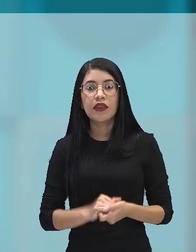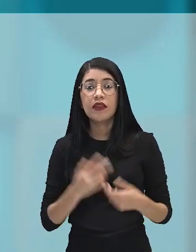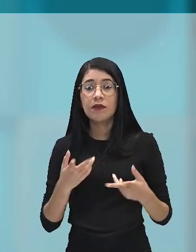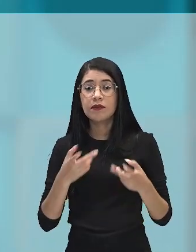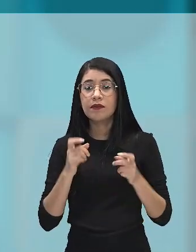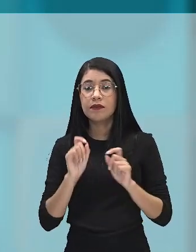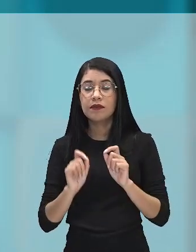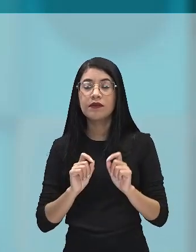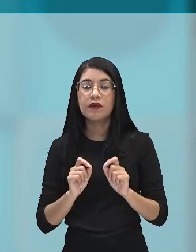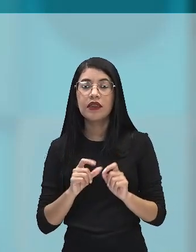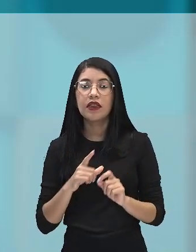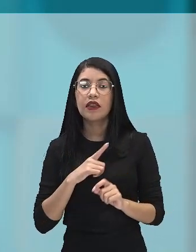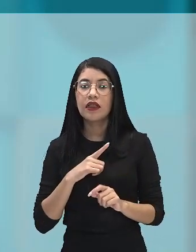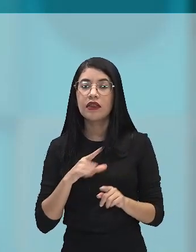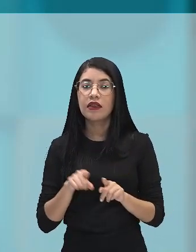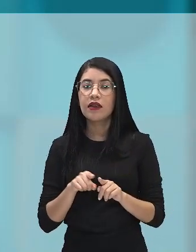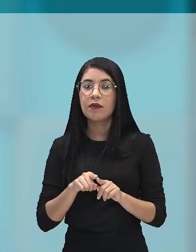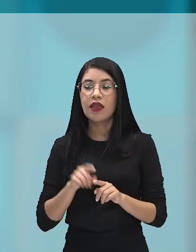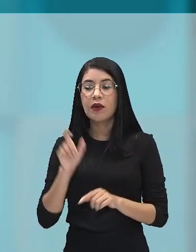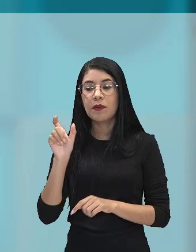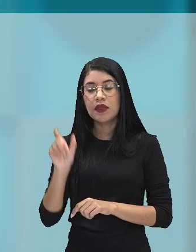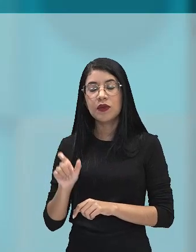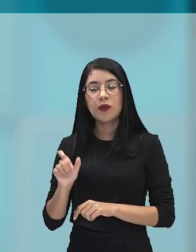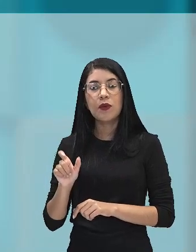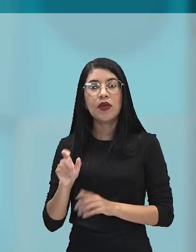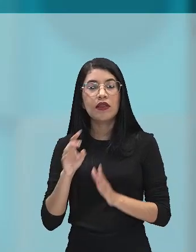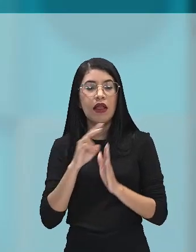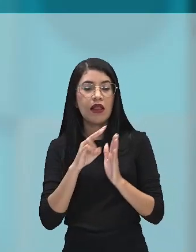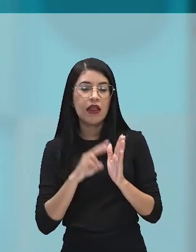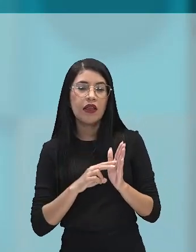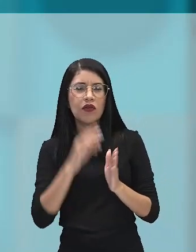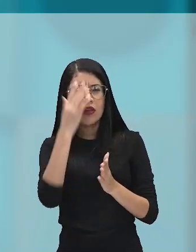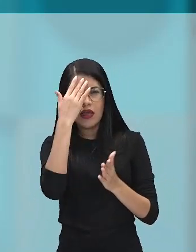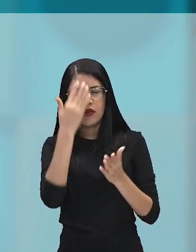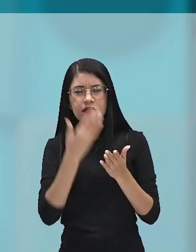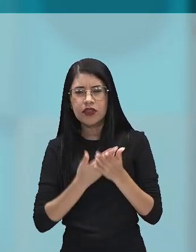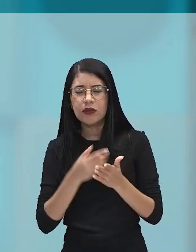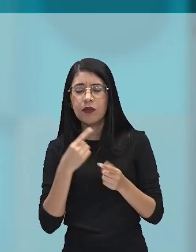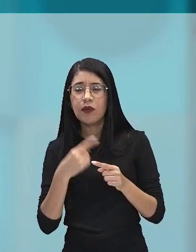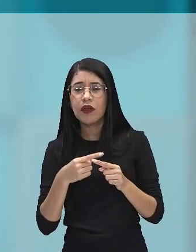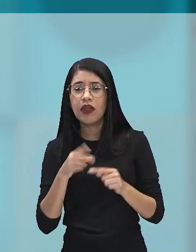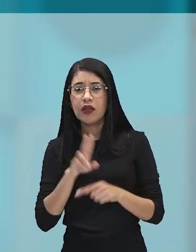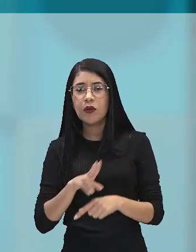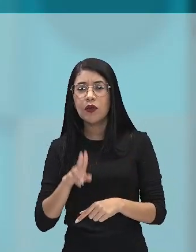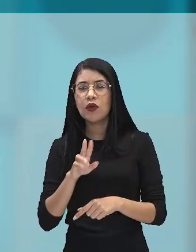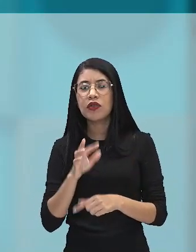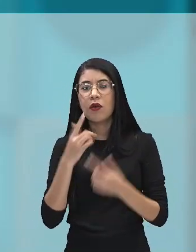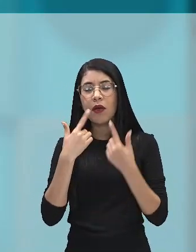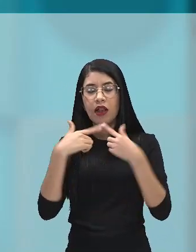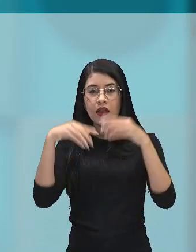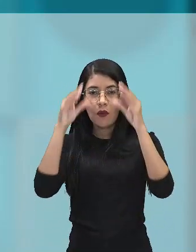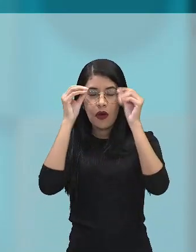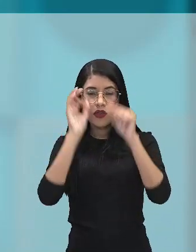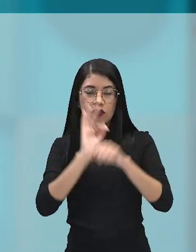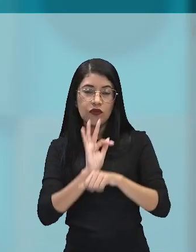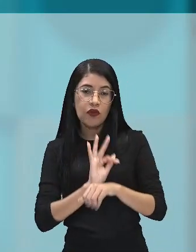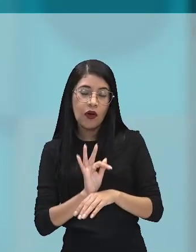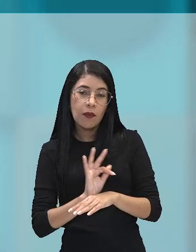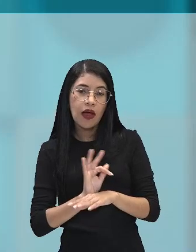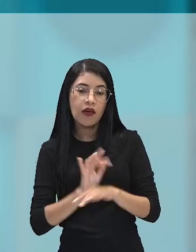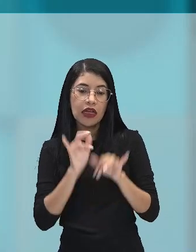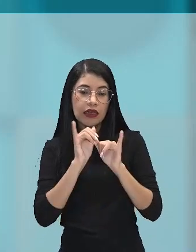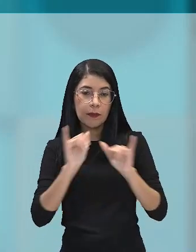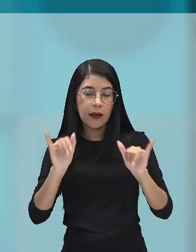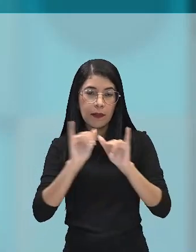que traz para o leitor essa credibilidade, porque é um texto que faz uso de uma linguagem formal, que circula em